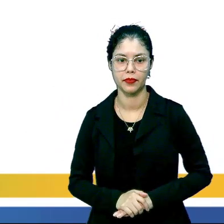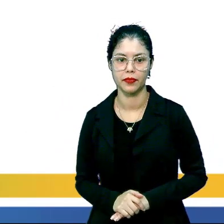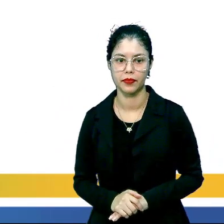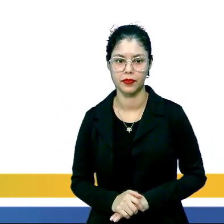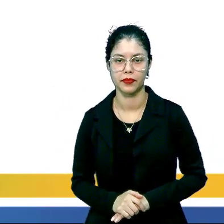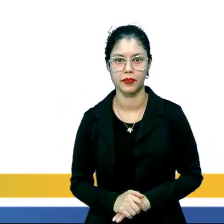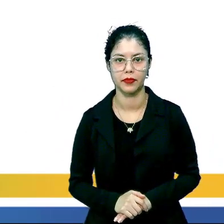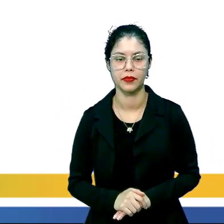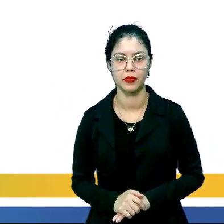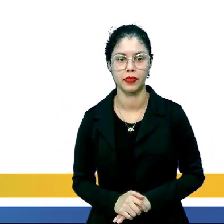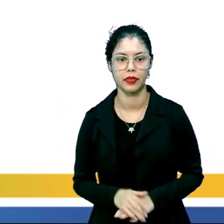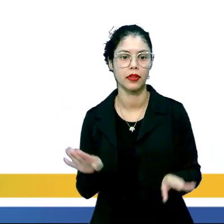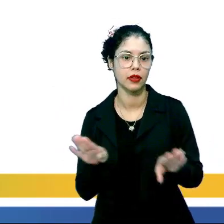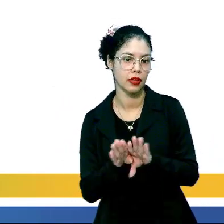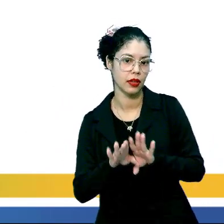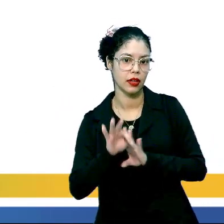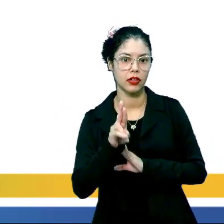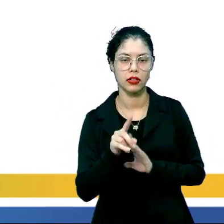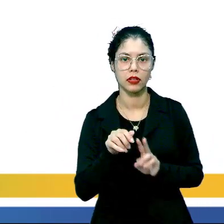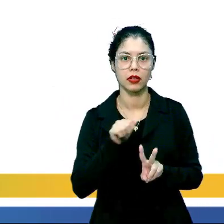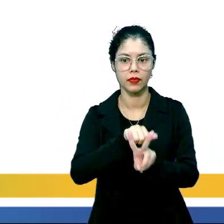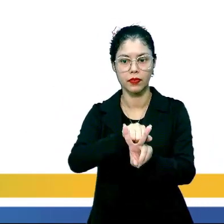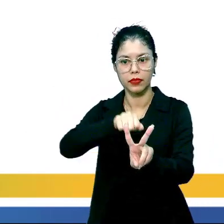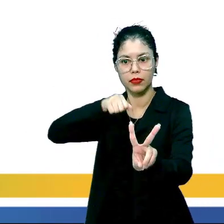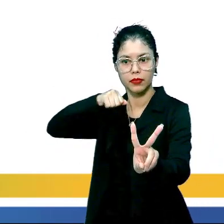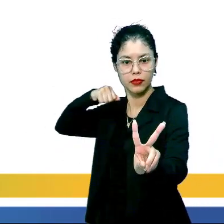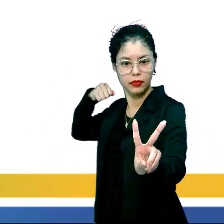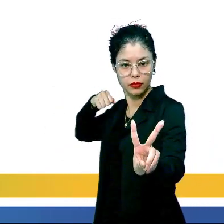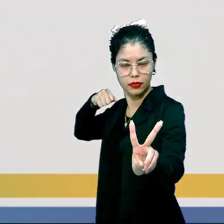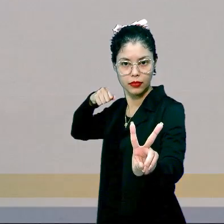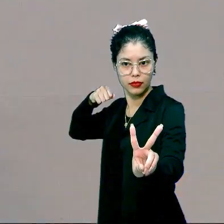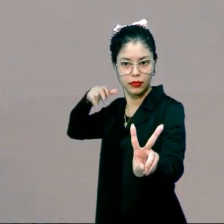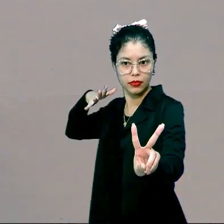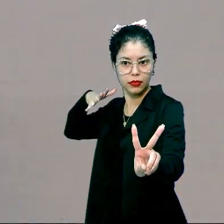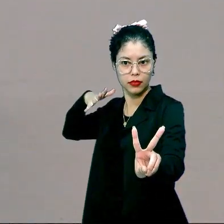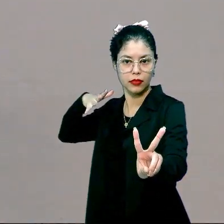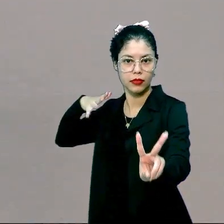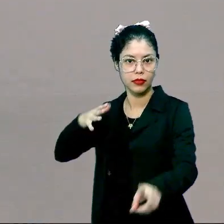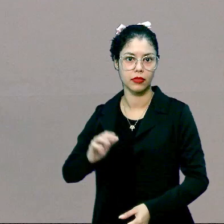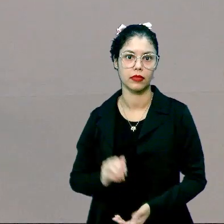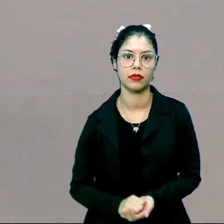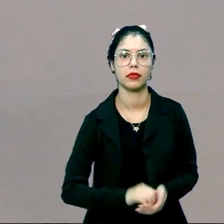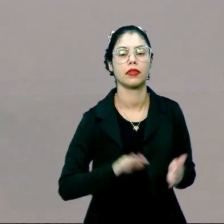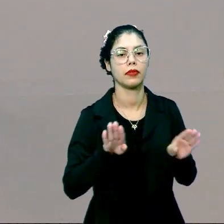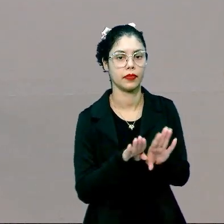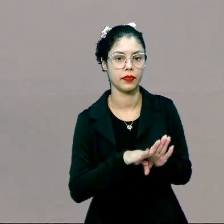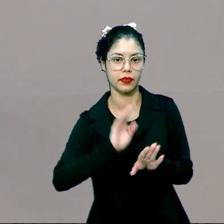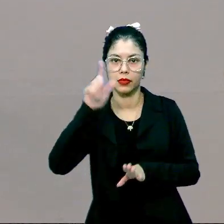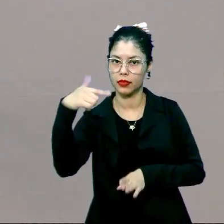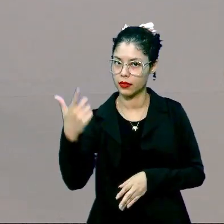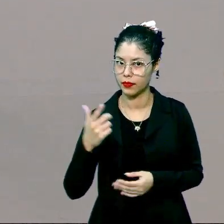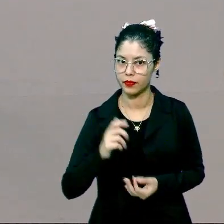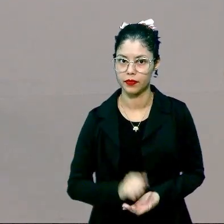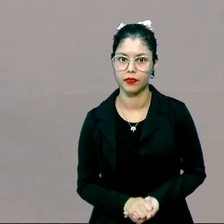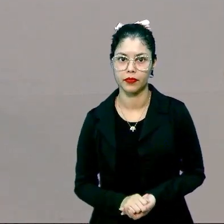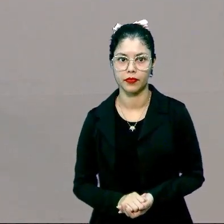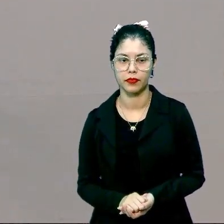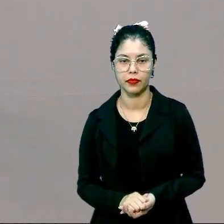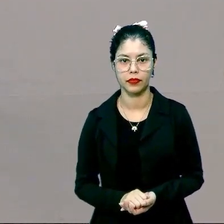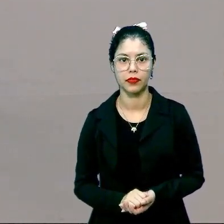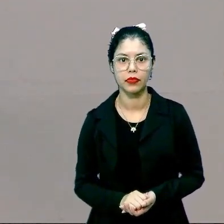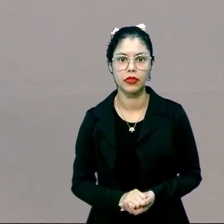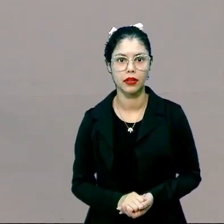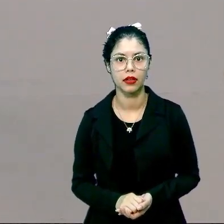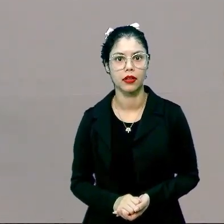estilingue, né? Então, o estilingue vai acontecer isso, né? Você vai puxar, né, o elástico e depois você vai